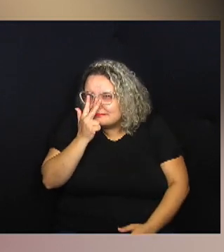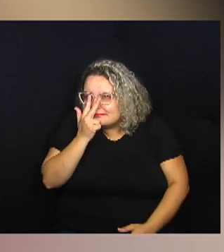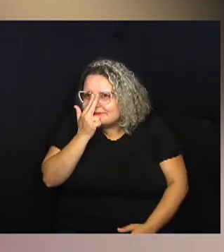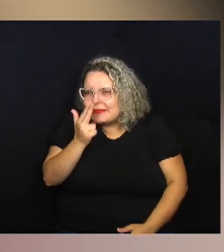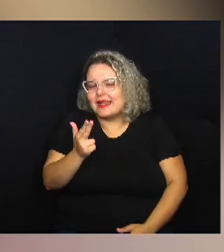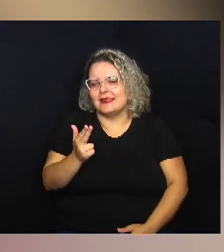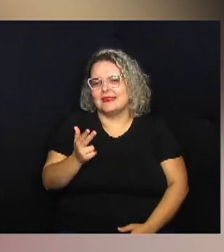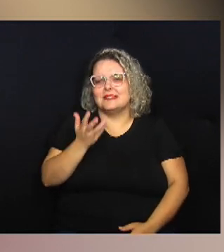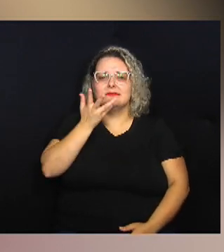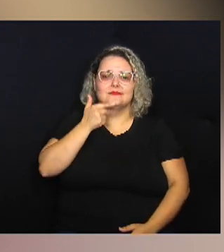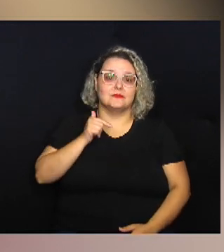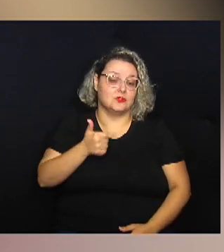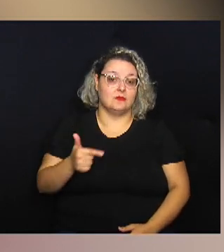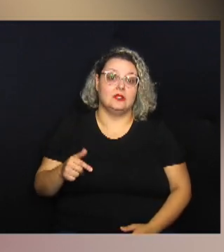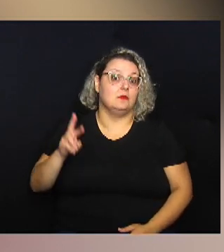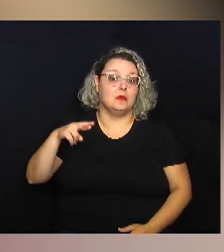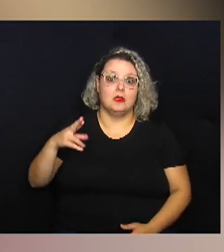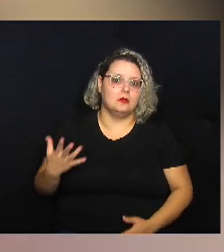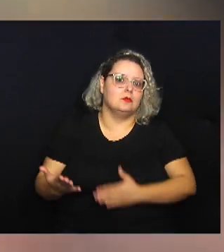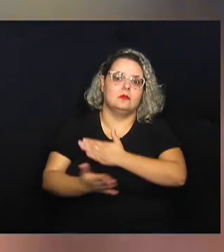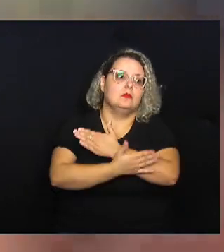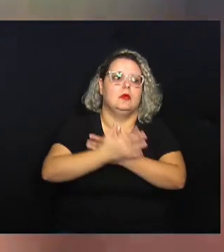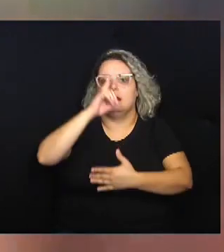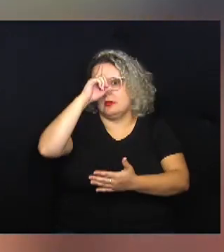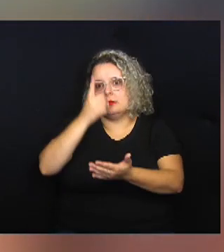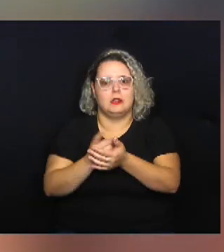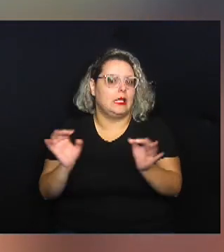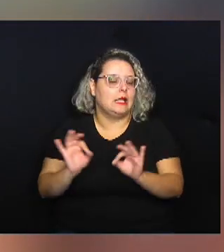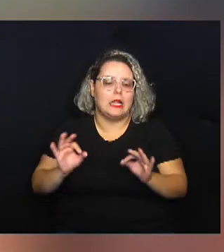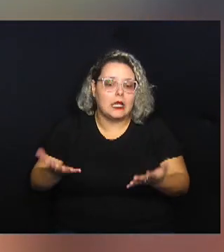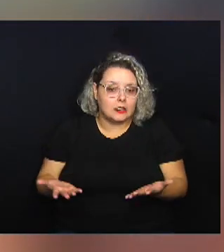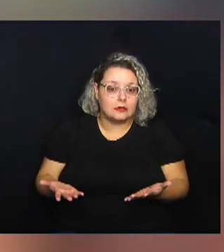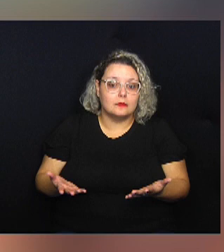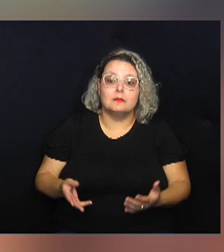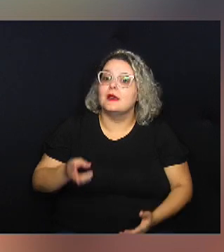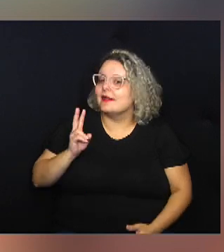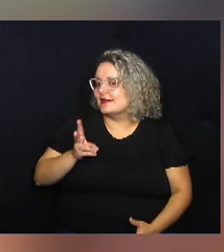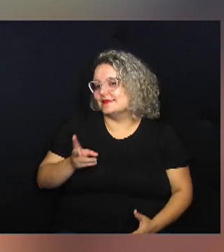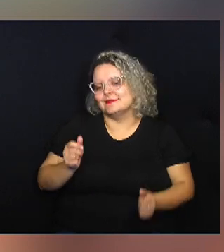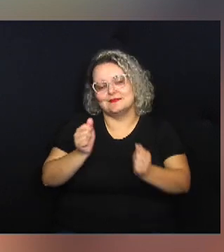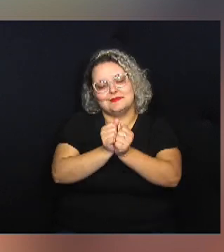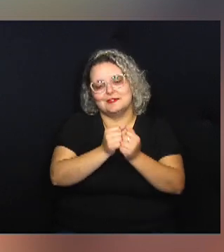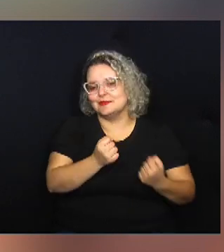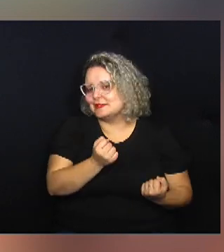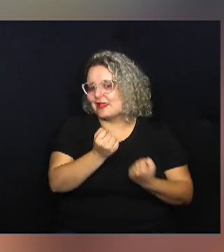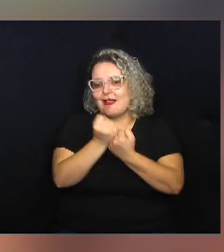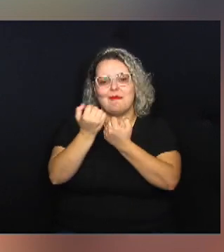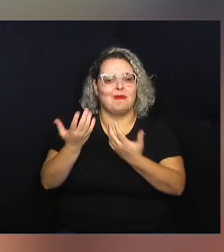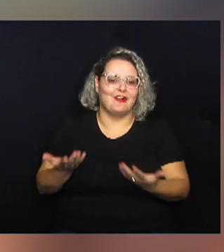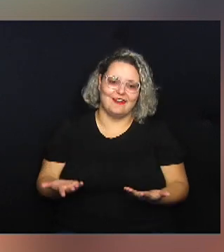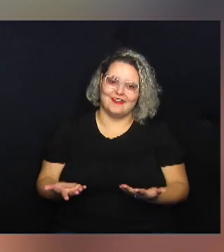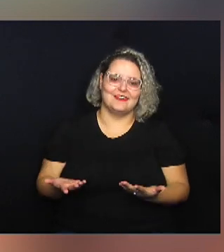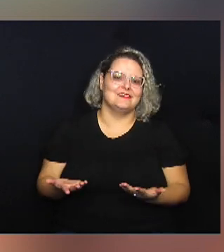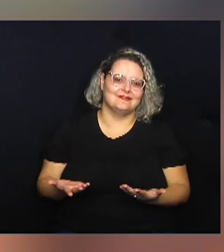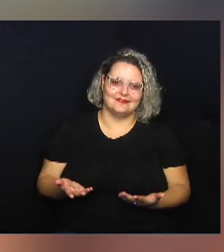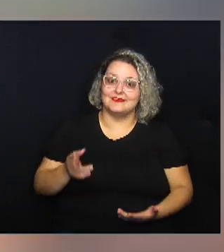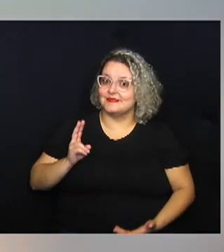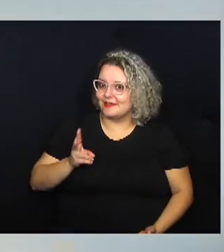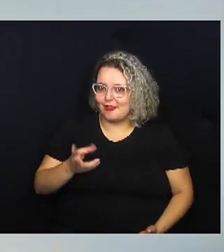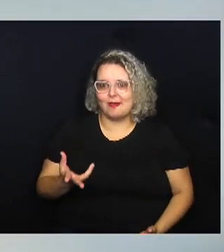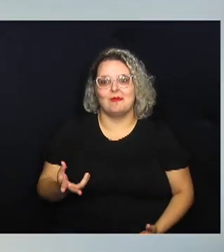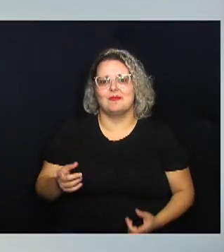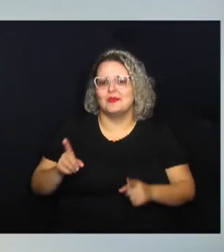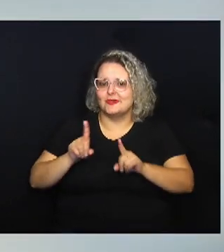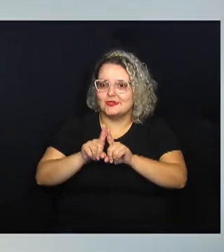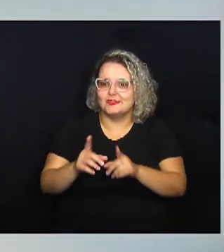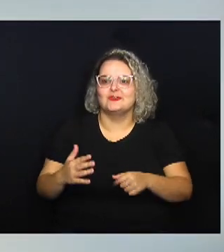não vai ter aquela racionalidade ele não vai te ajudar decidir em nada mas ele tá sempre ali te apoiando sabe o tempo todo ao